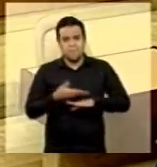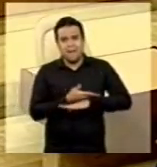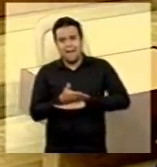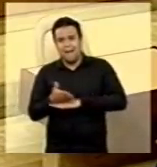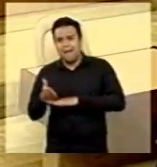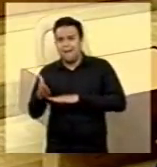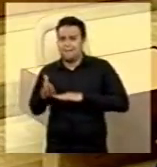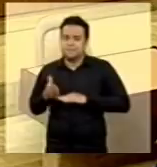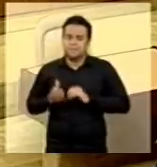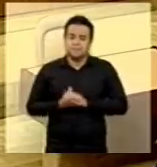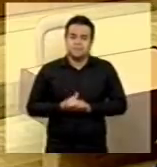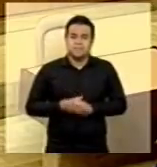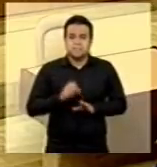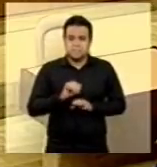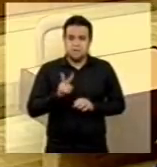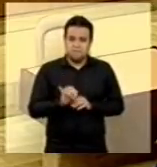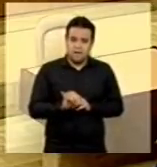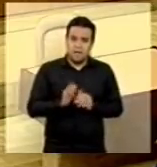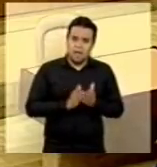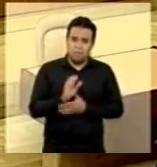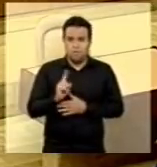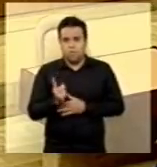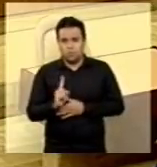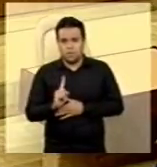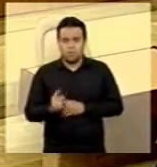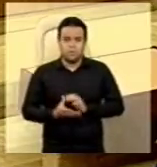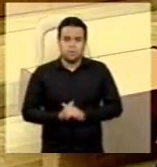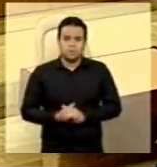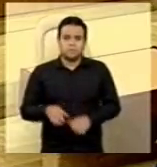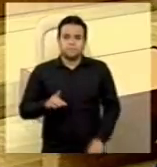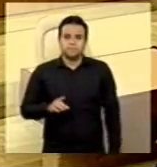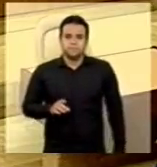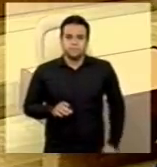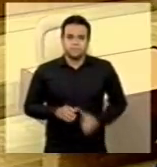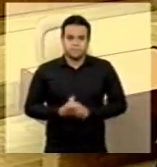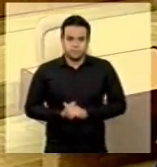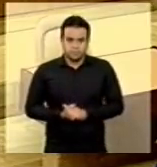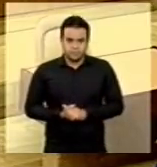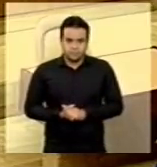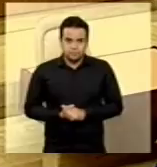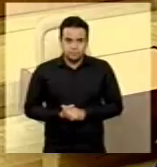que deferir ou indeferir uma diligência. Todos nós sabemos disso.